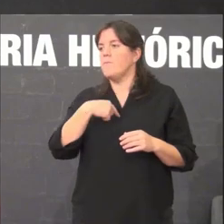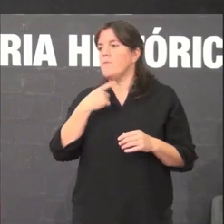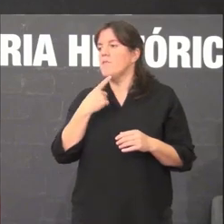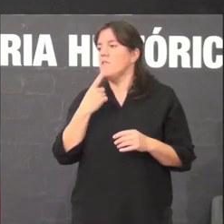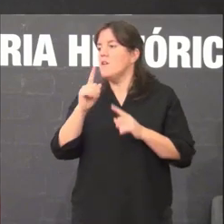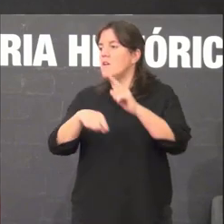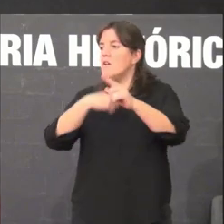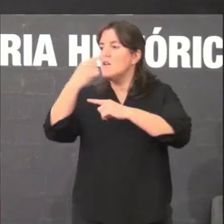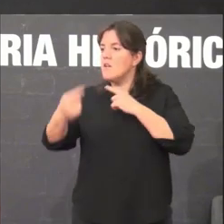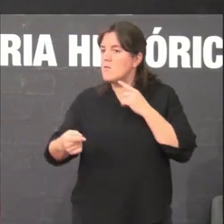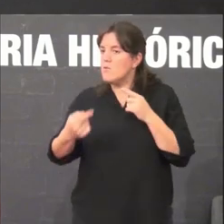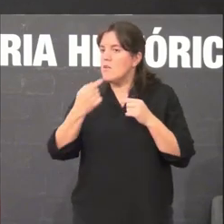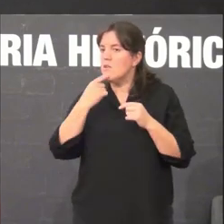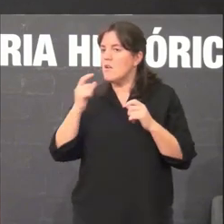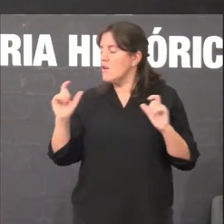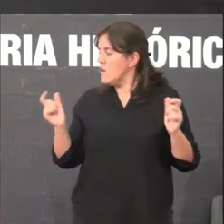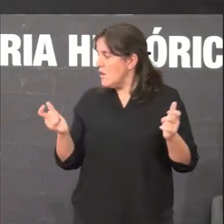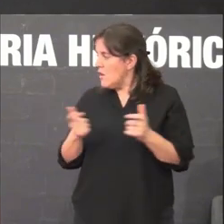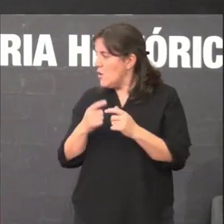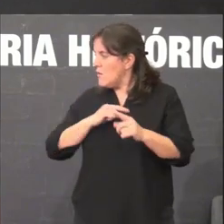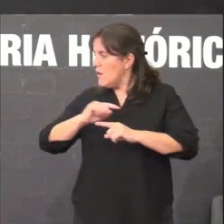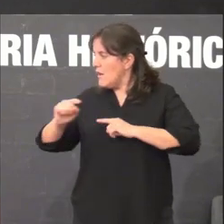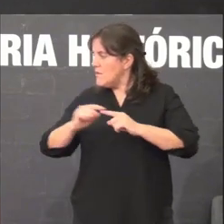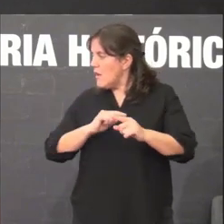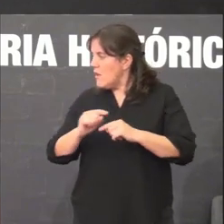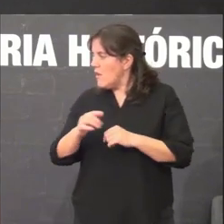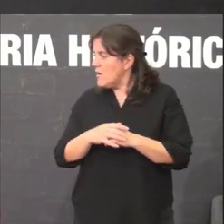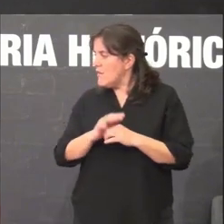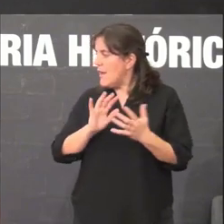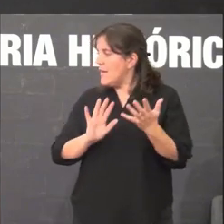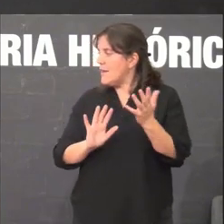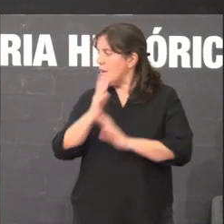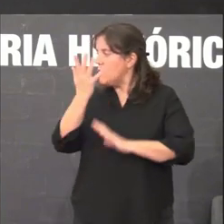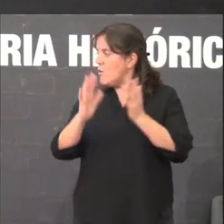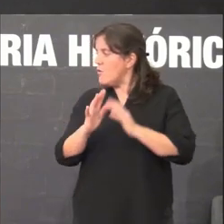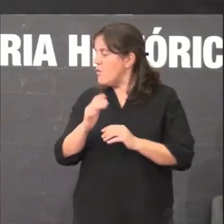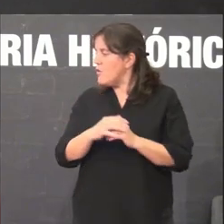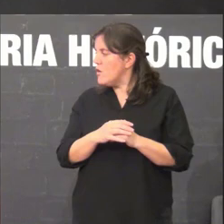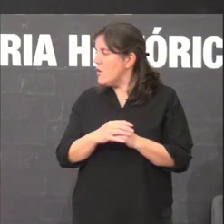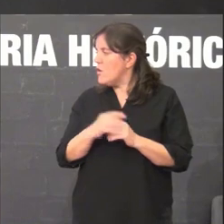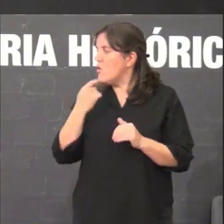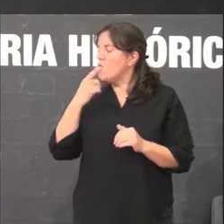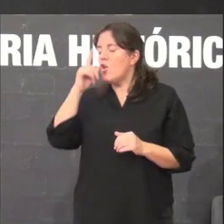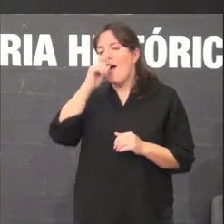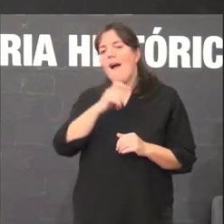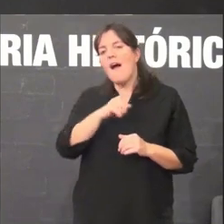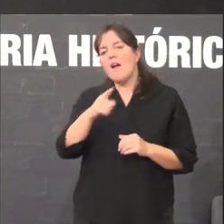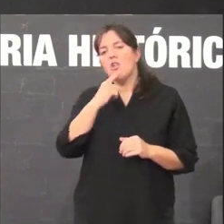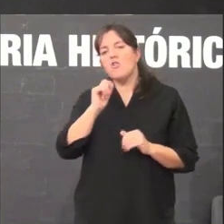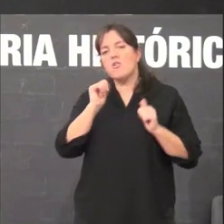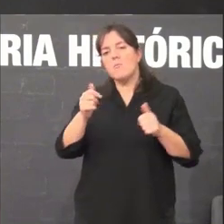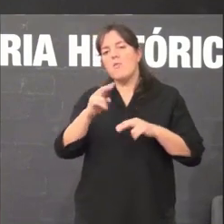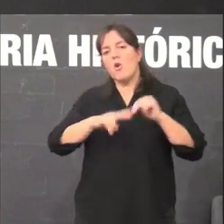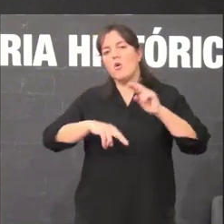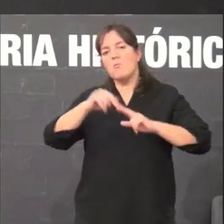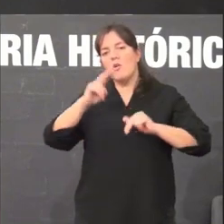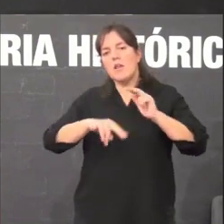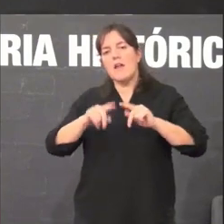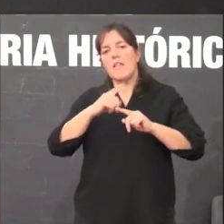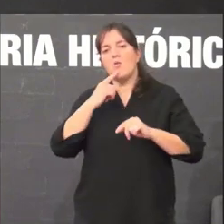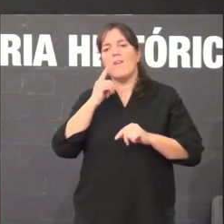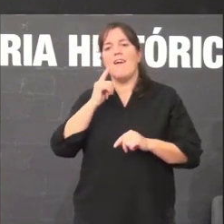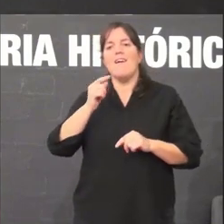visões revisionistas sobre o estado da ditadura e da revolução. Foram anos da construção de uma hegemonia, de uma